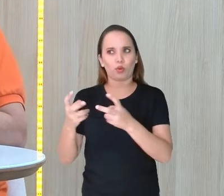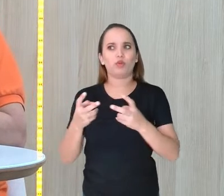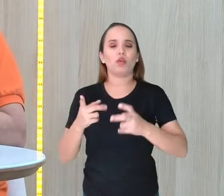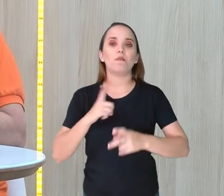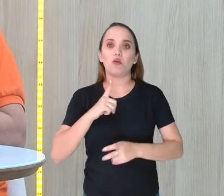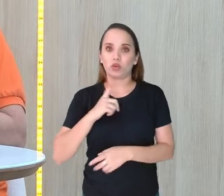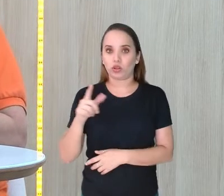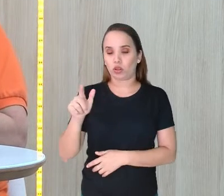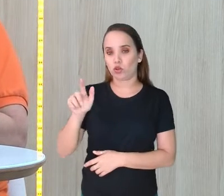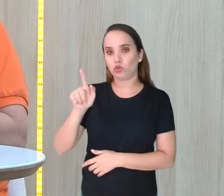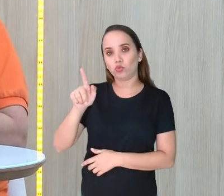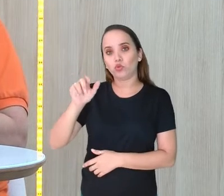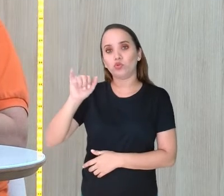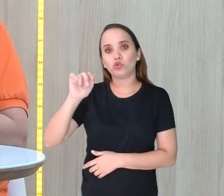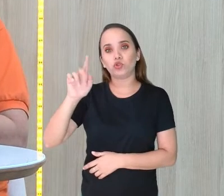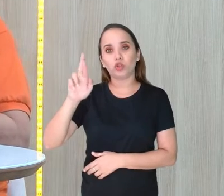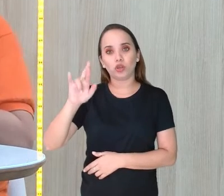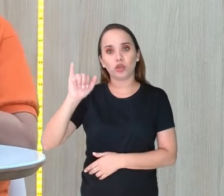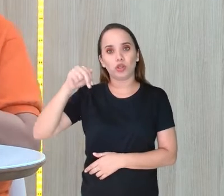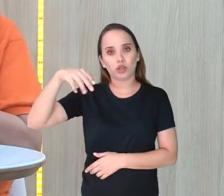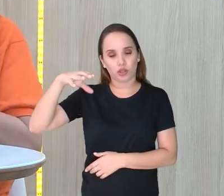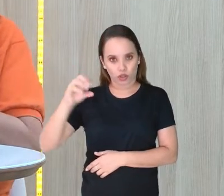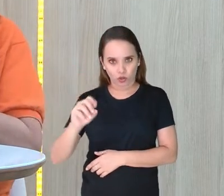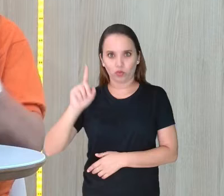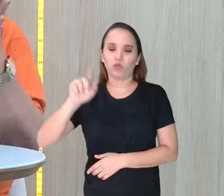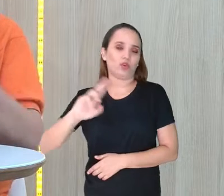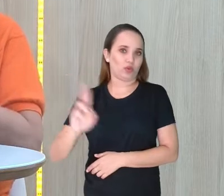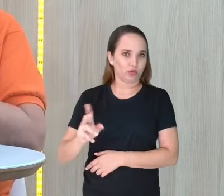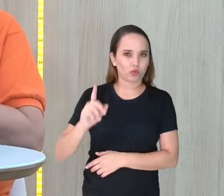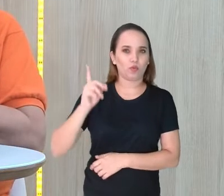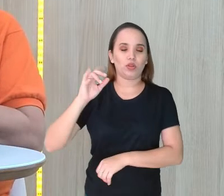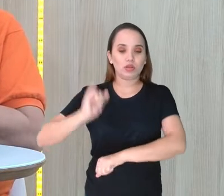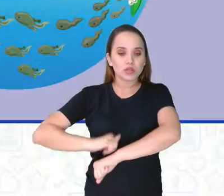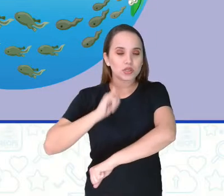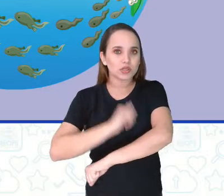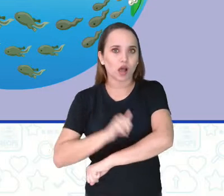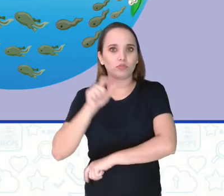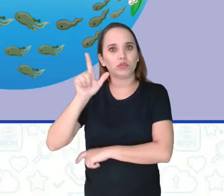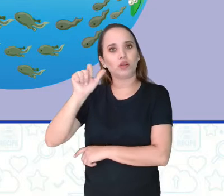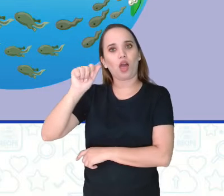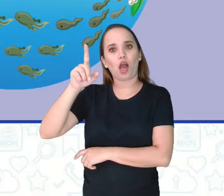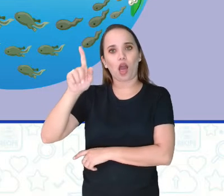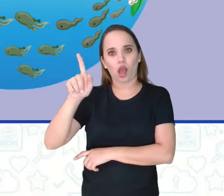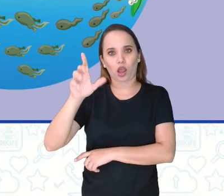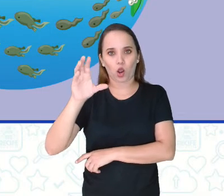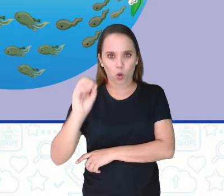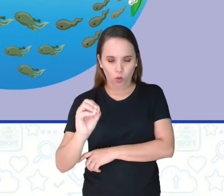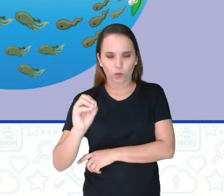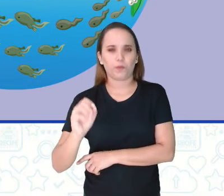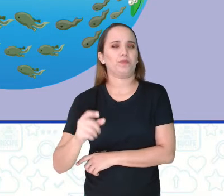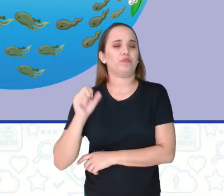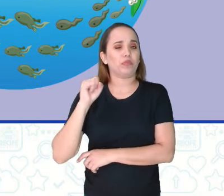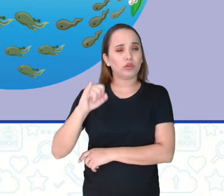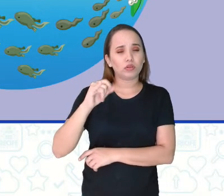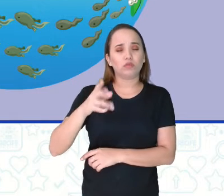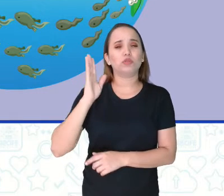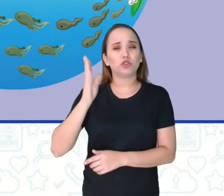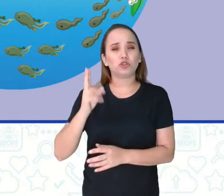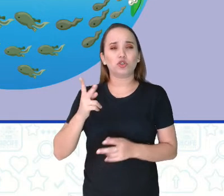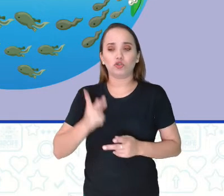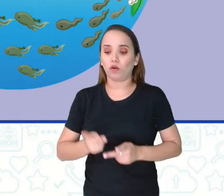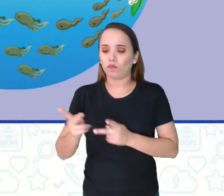do girino, a gente chama popularmente de sapo de rabo, para quem já passou aí no lago, no rio, já deve